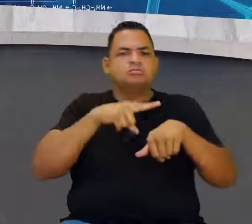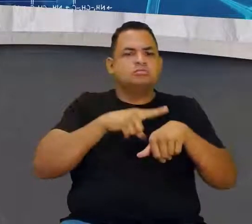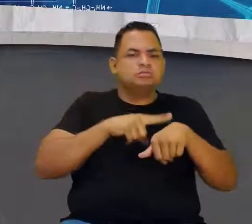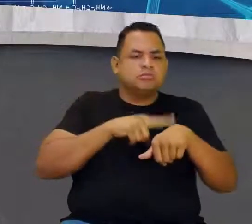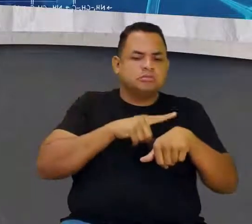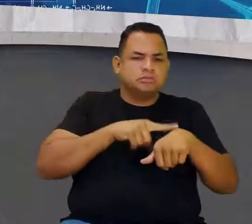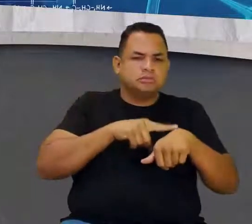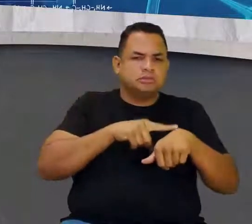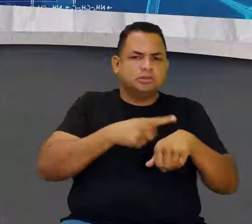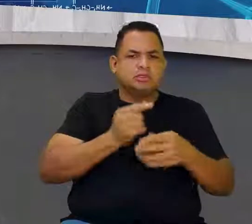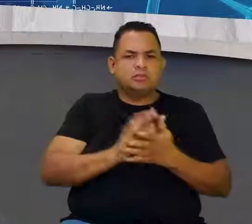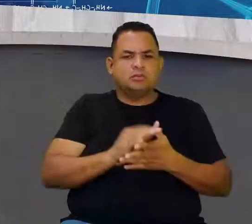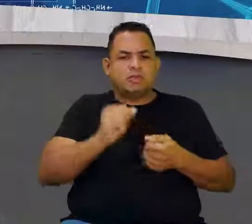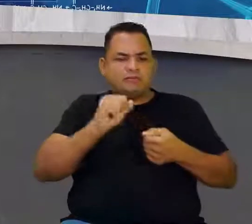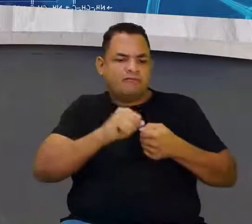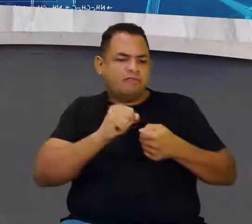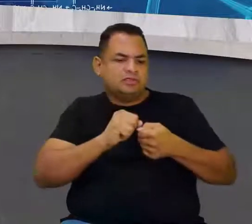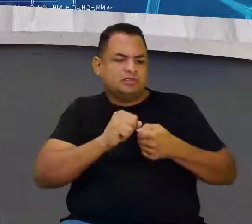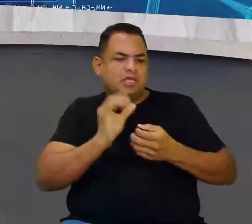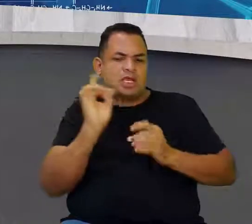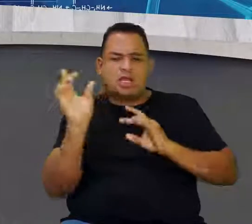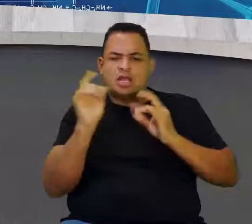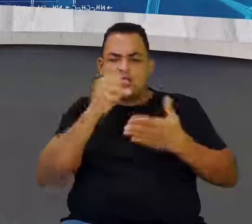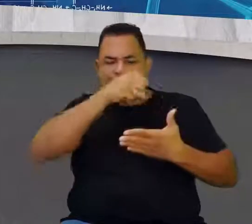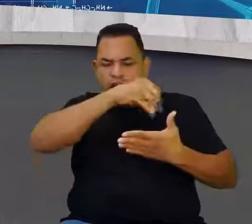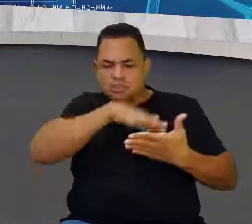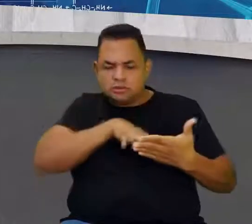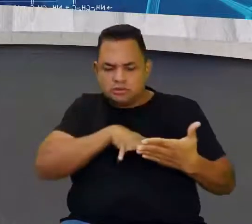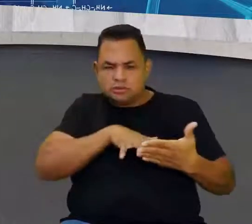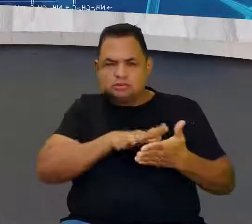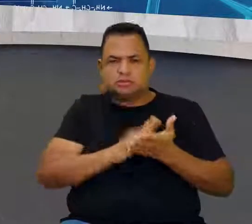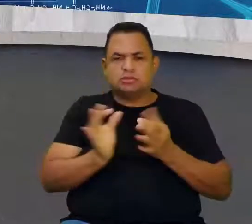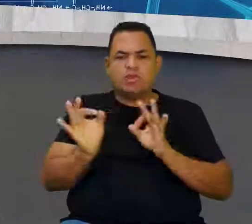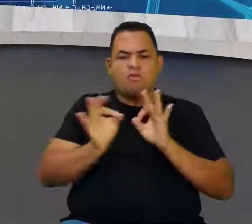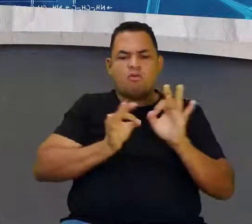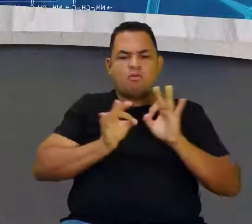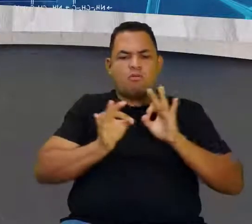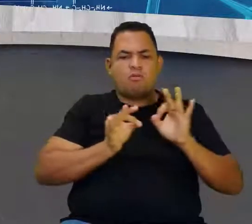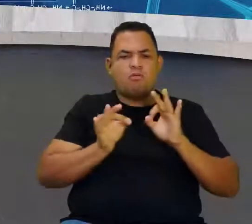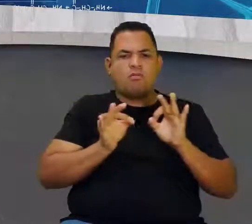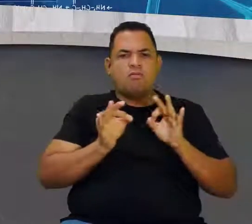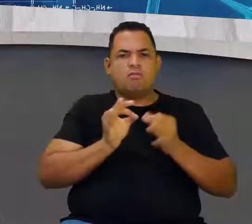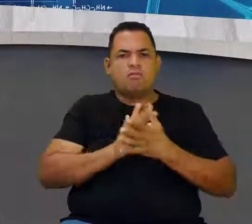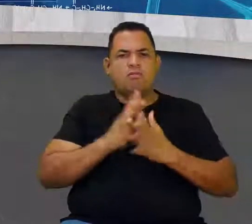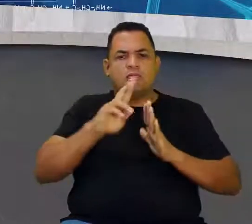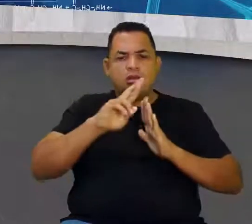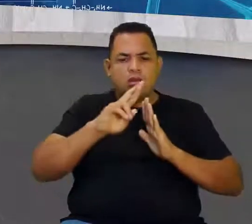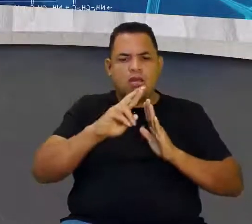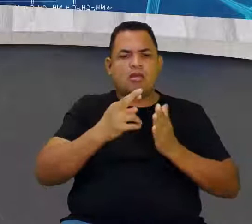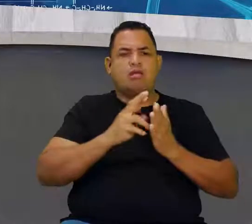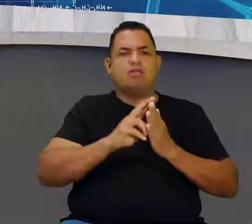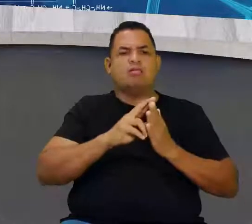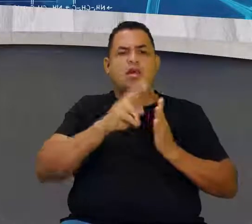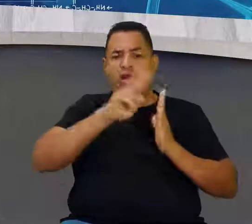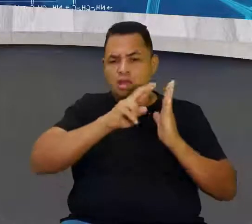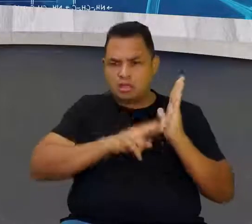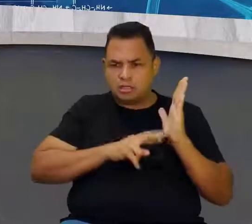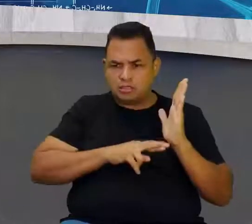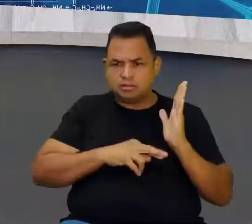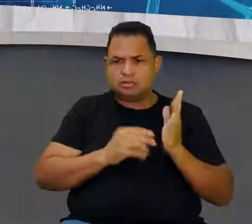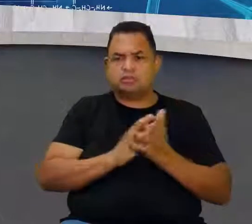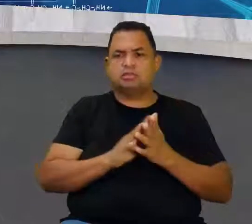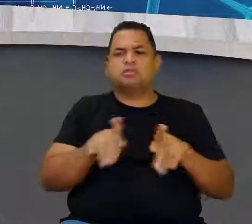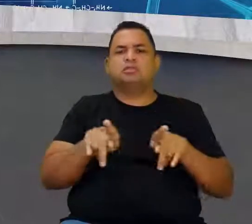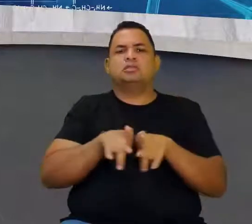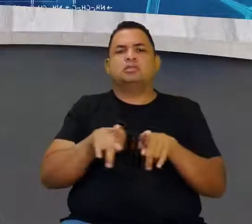que você vai levar para resolver cada questão, se organizar com relação ao tempo da redação. Lembre-se, o primeiro dia